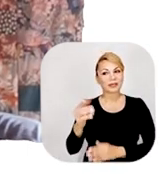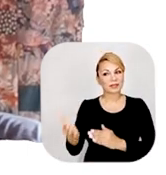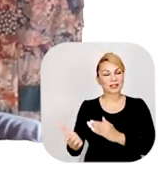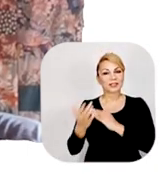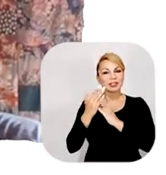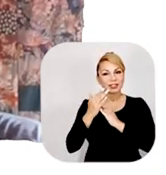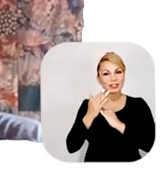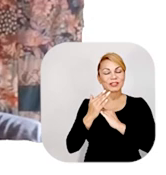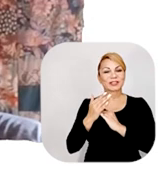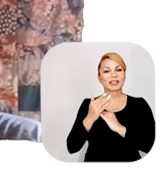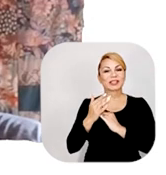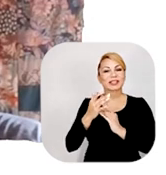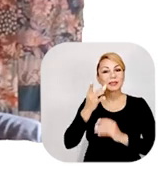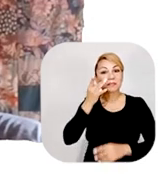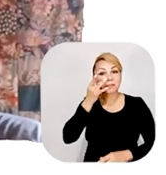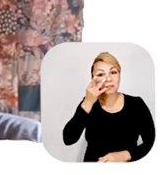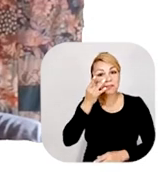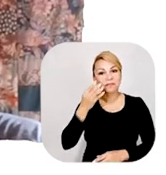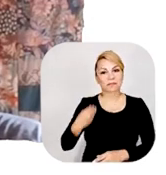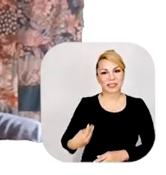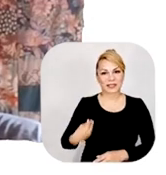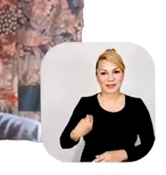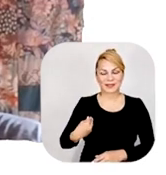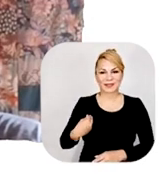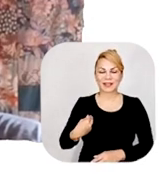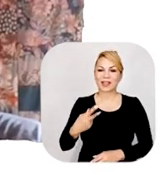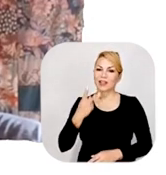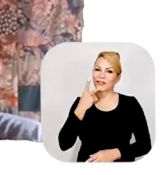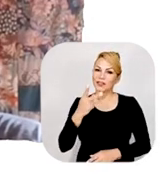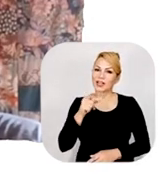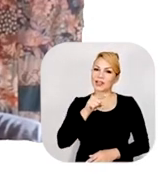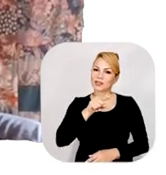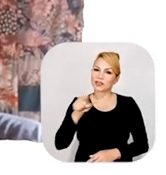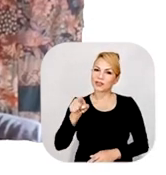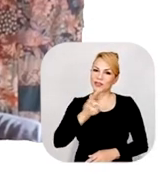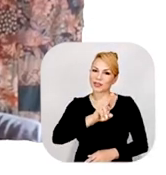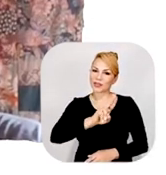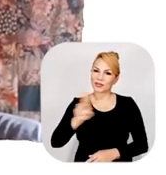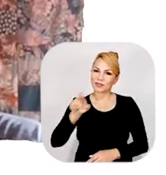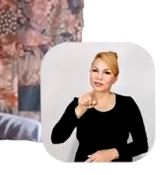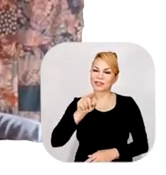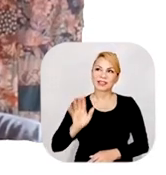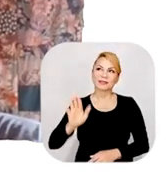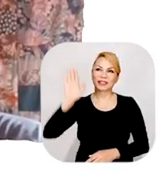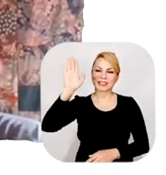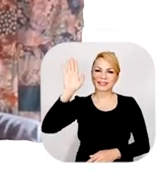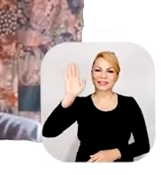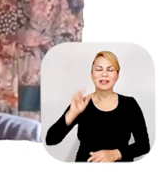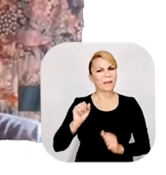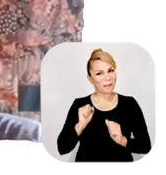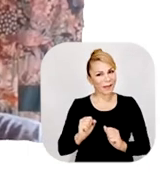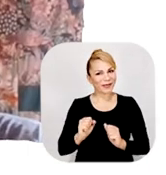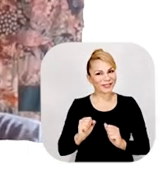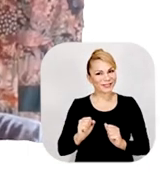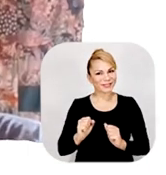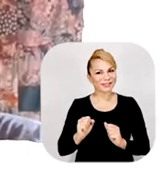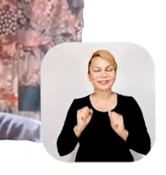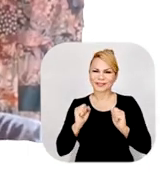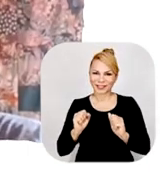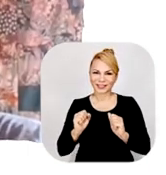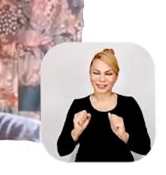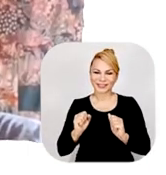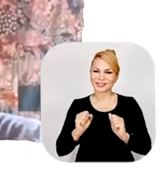estão presentes, né? Então eu falaria o nome e vocês falariam presente, né? Podemos fazer essa pequena